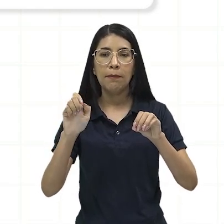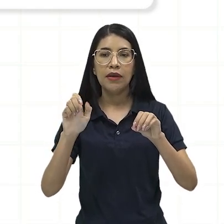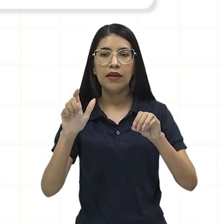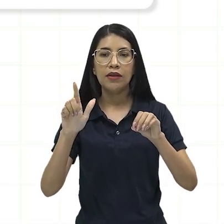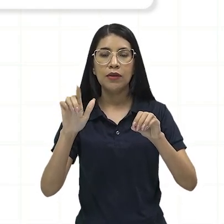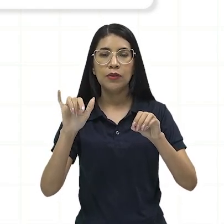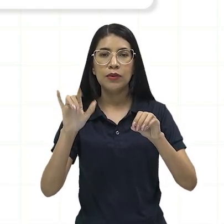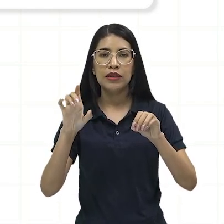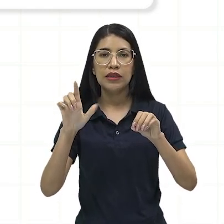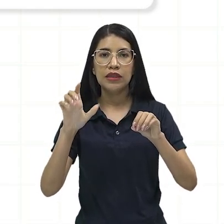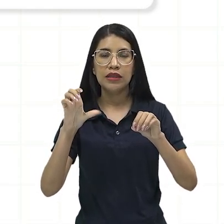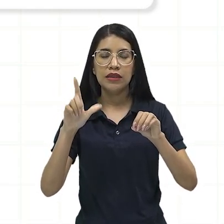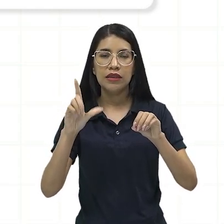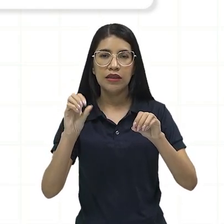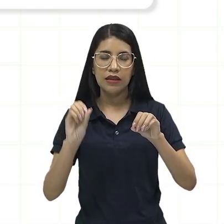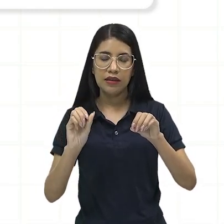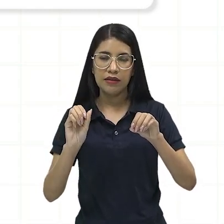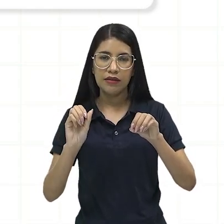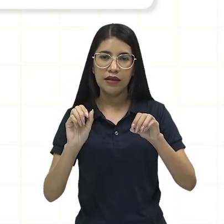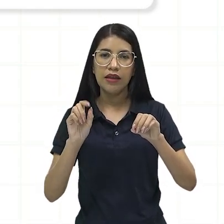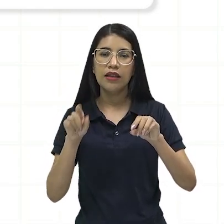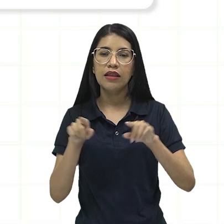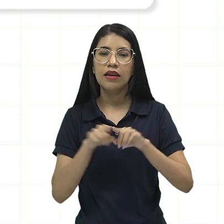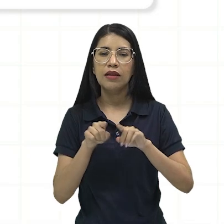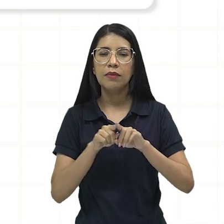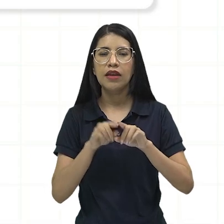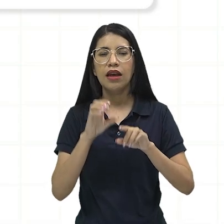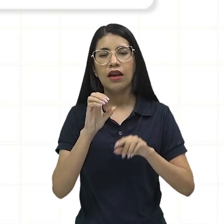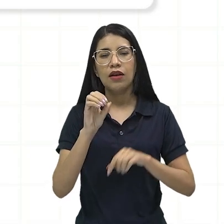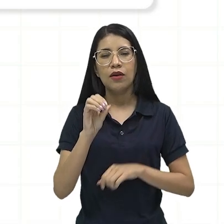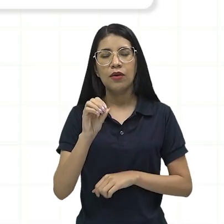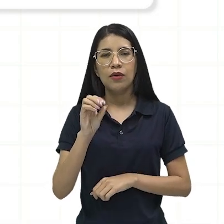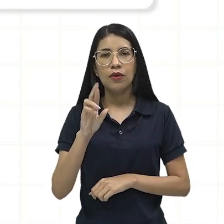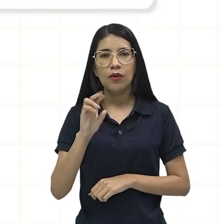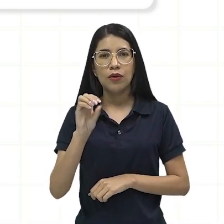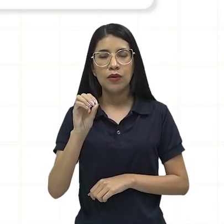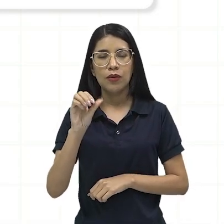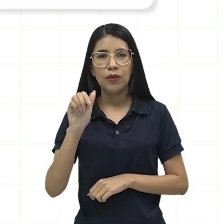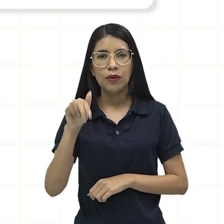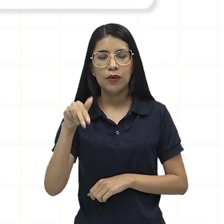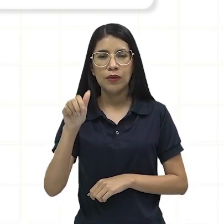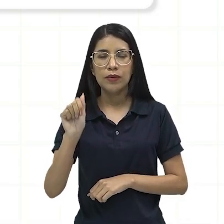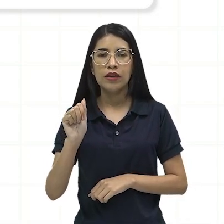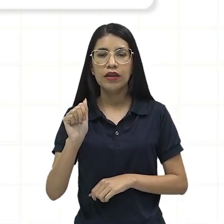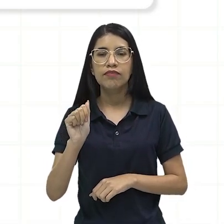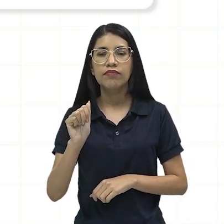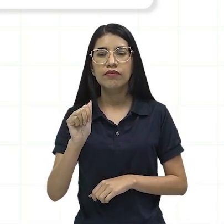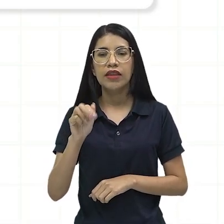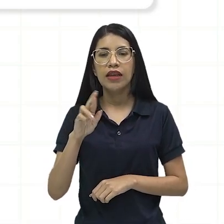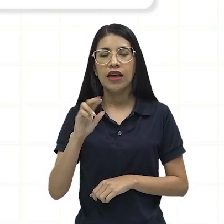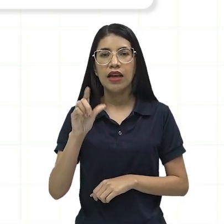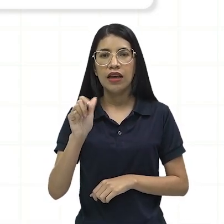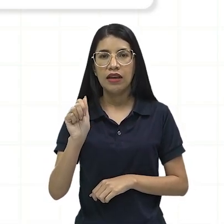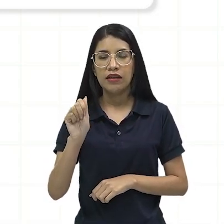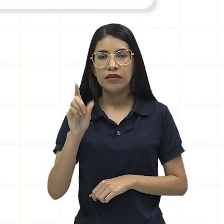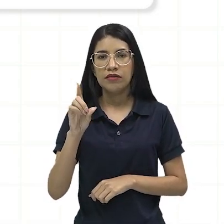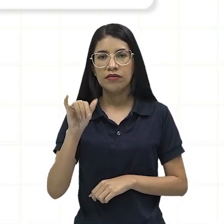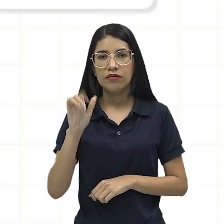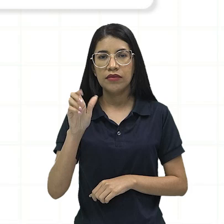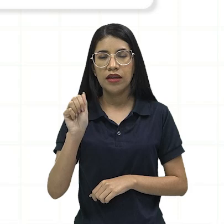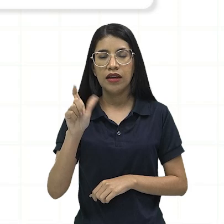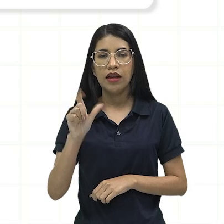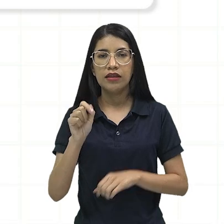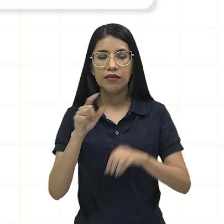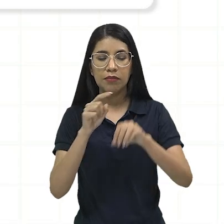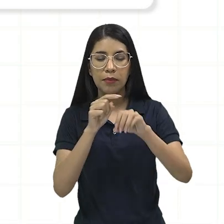e também vamos ter a corona radiada, que é um conjunto de células que ainda encobre esse ovócito ou